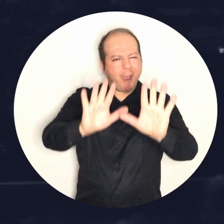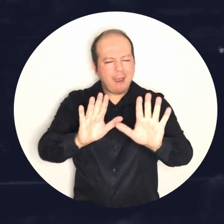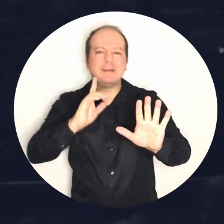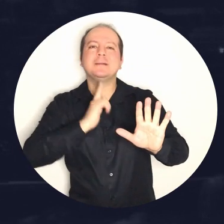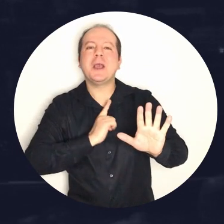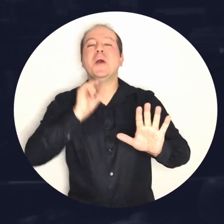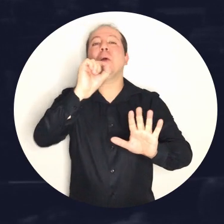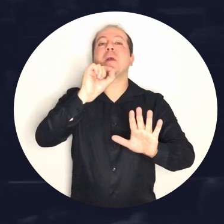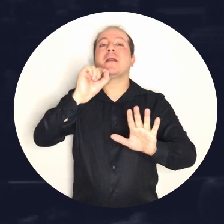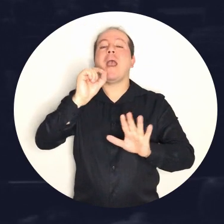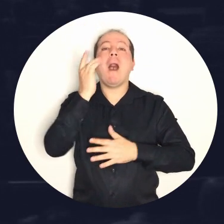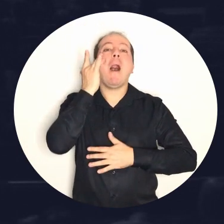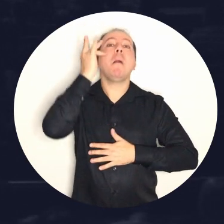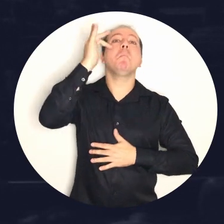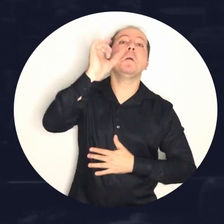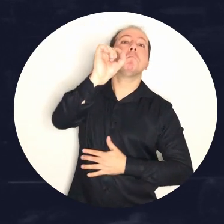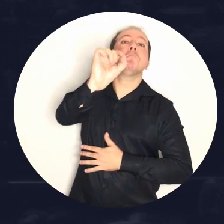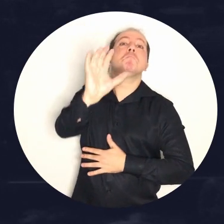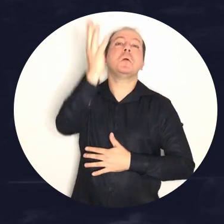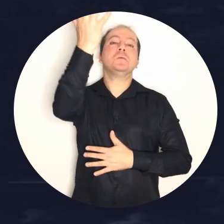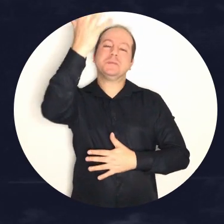isso, o que será o amanhã?